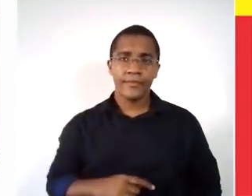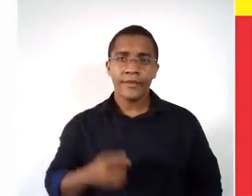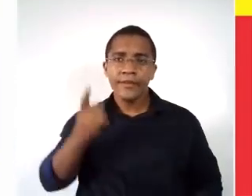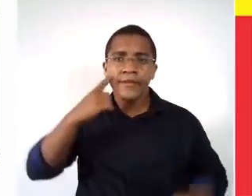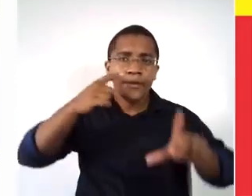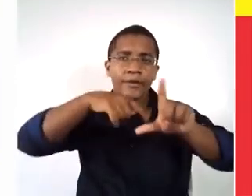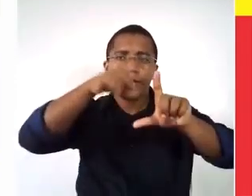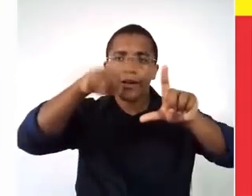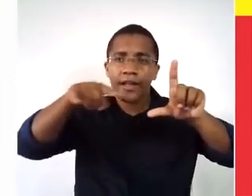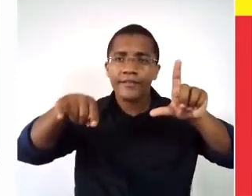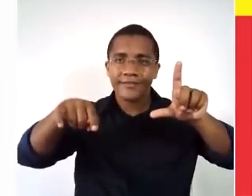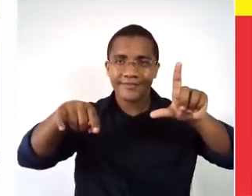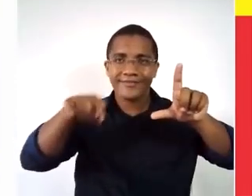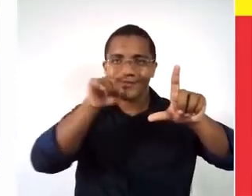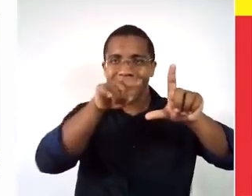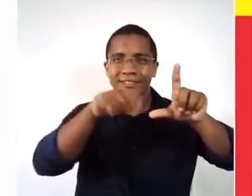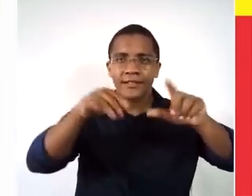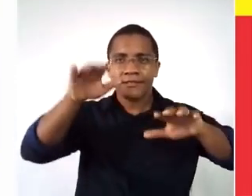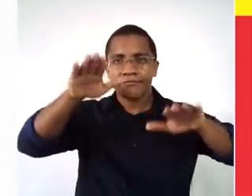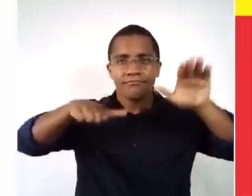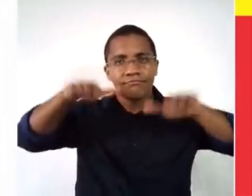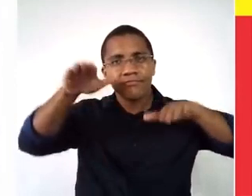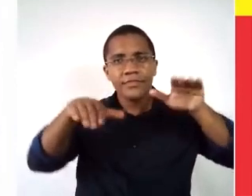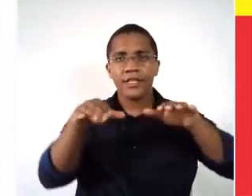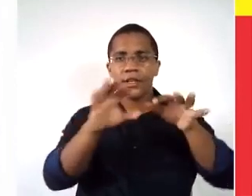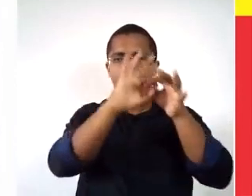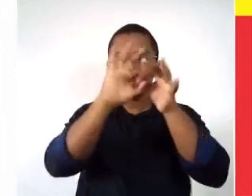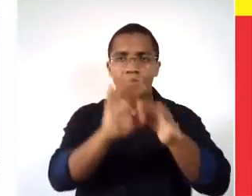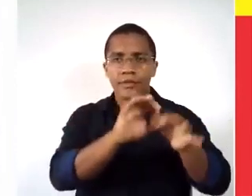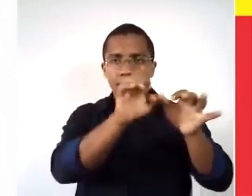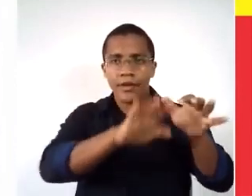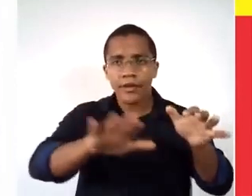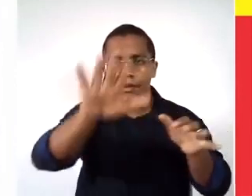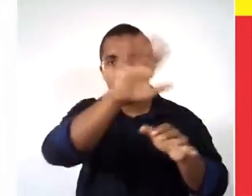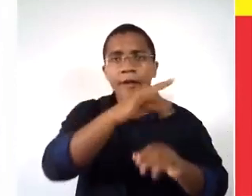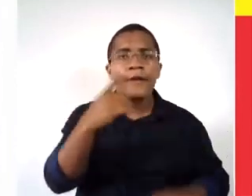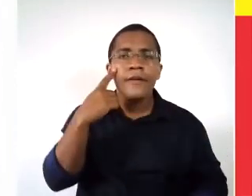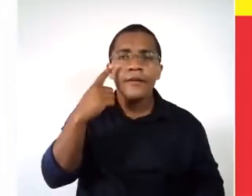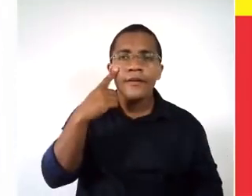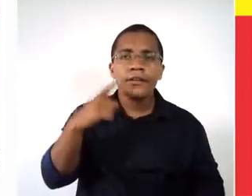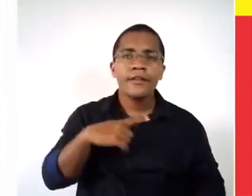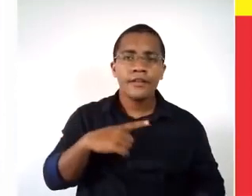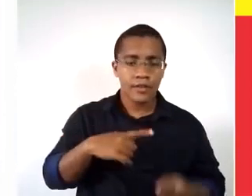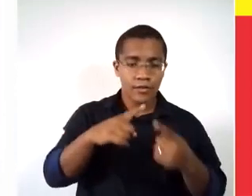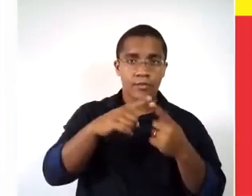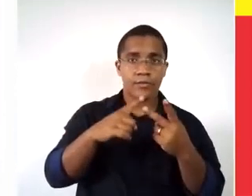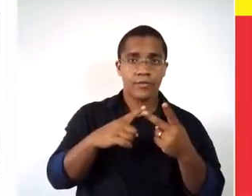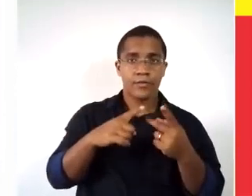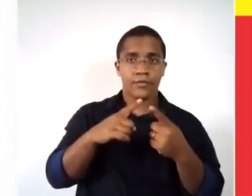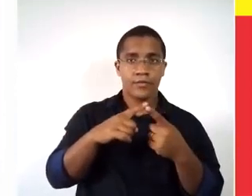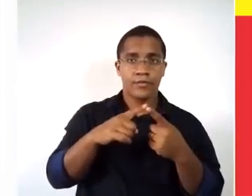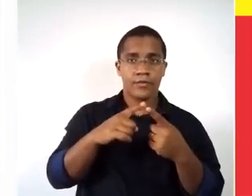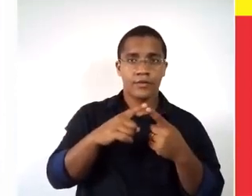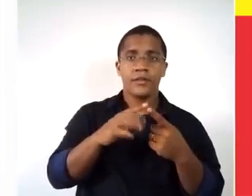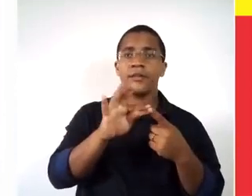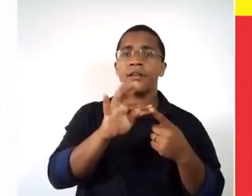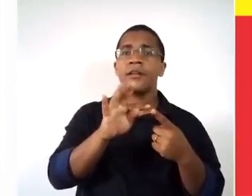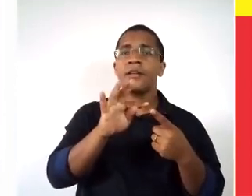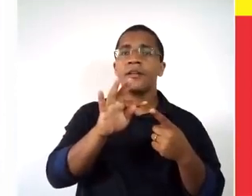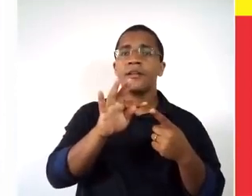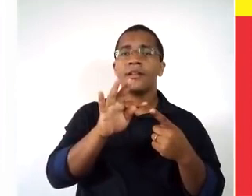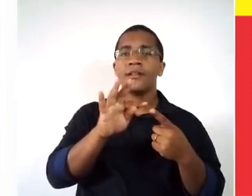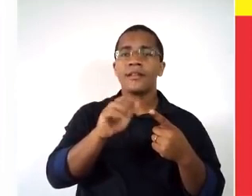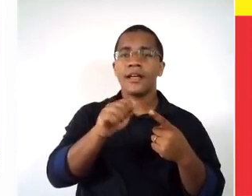desse gráfico aí bem bonitinho, tá? Desigualdade na União Europeia. Então, nesse gráfico mostra dois tipos de taxa, tá? Mostra a taxa